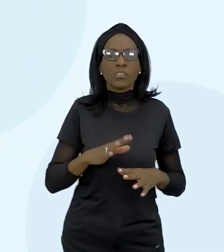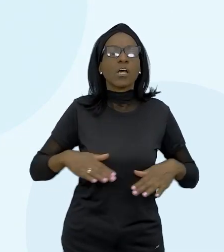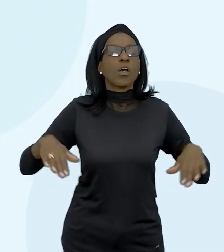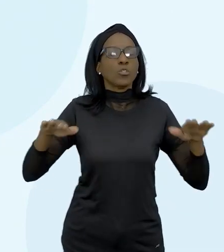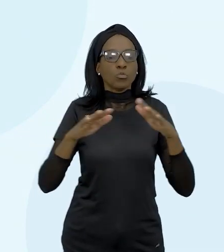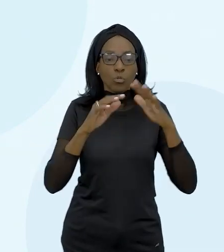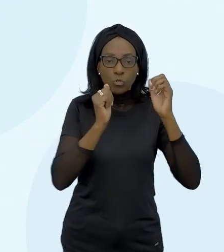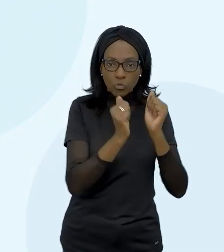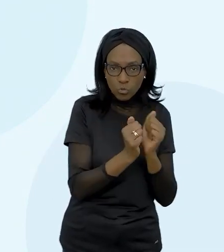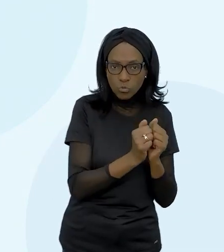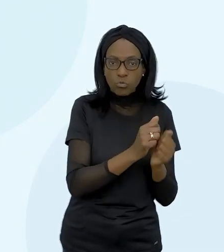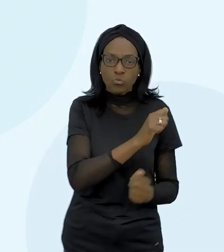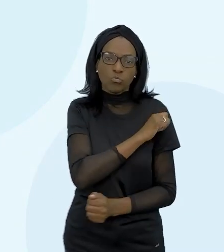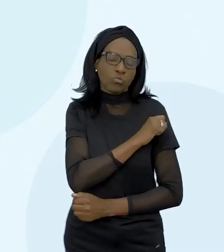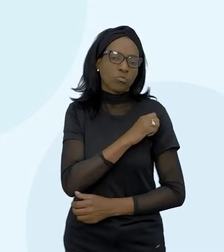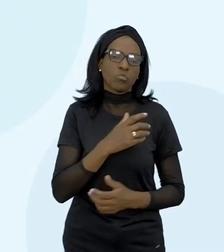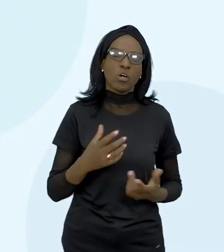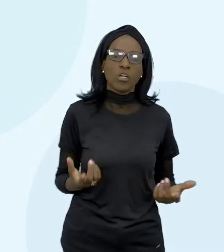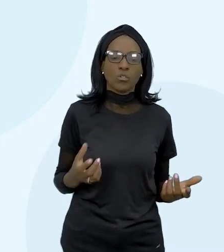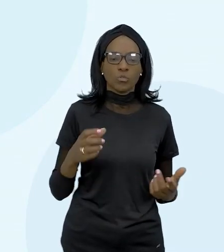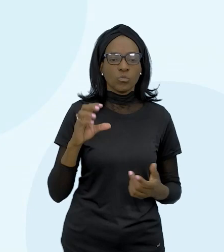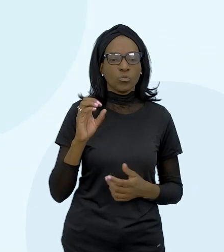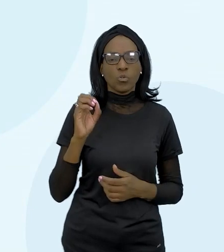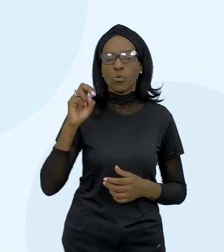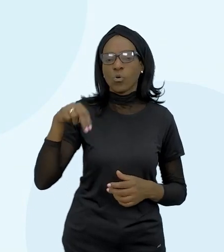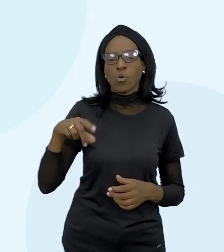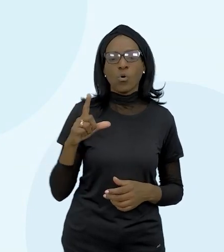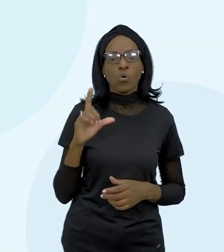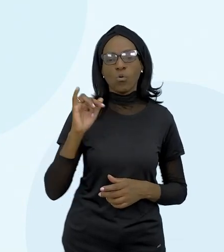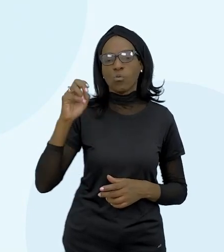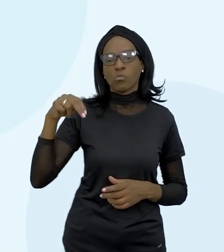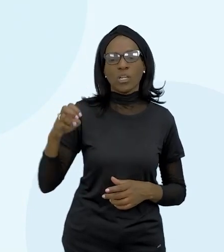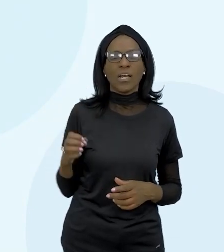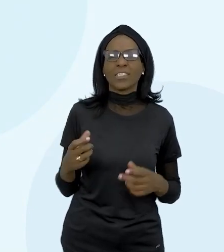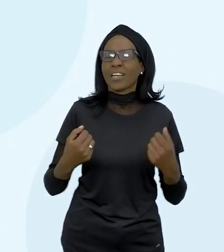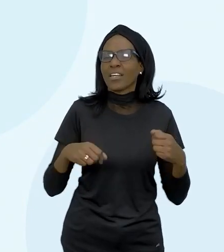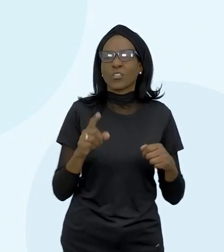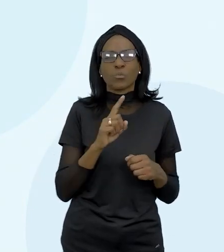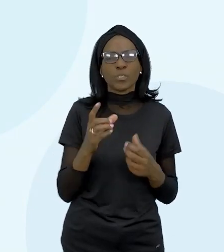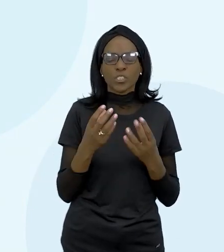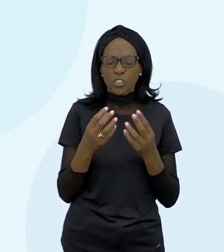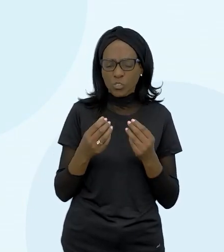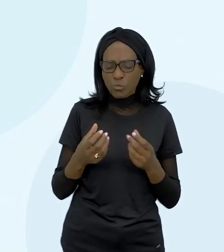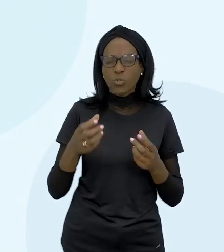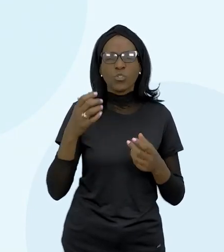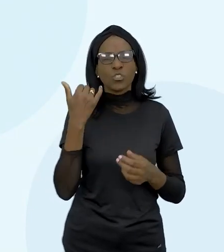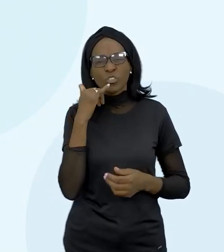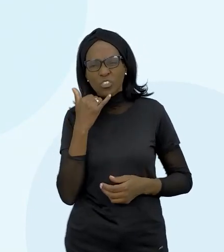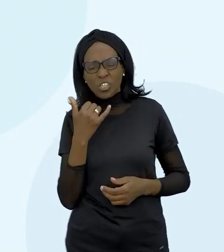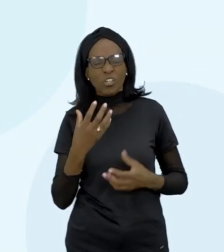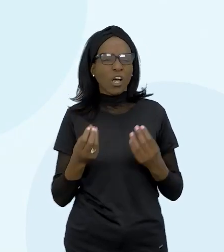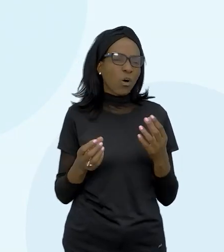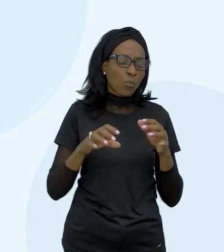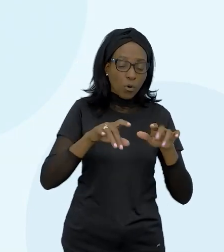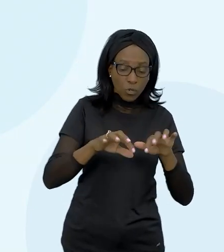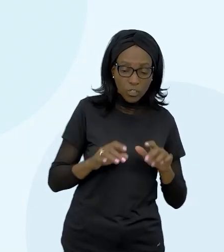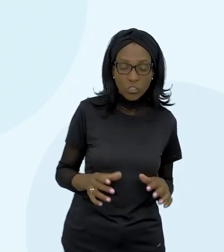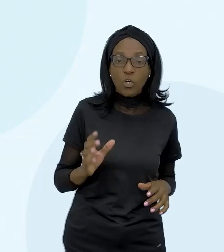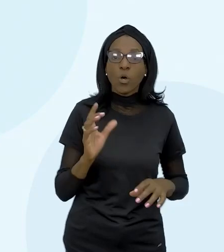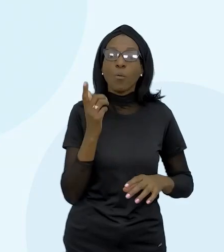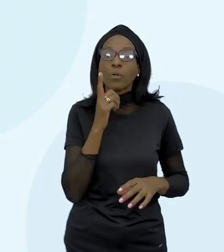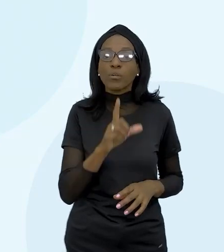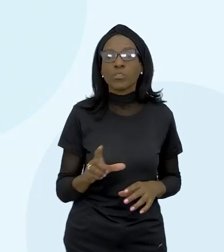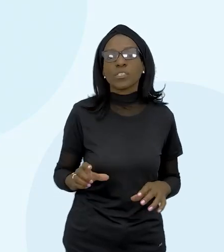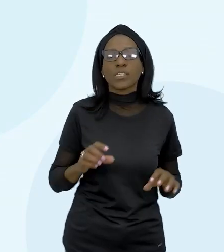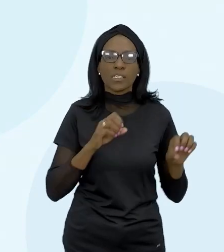online. Assim, não há necessidade de muitos dispositivos com acesso à internet para que a aula aconteça, que foi o que a